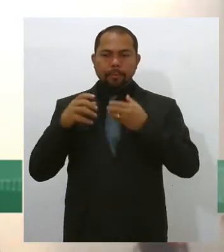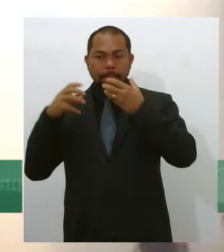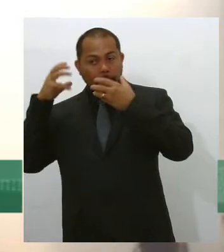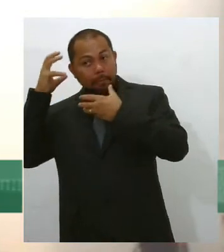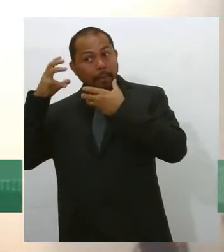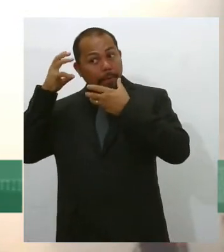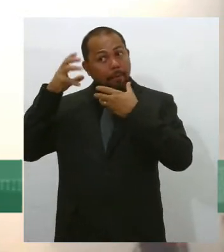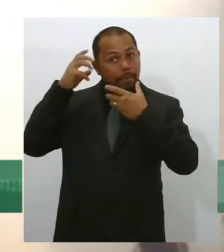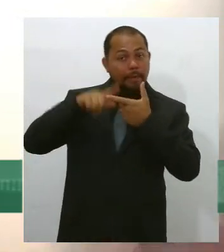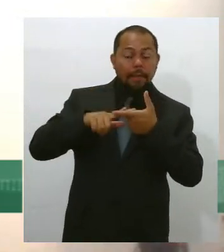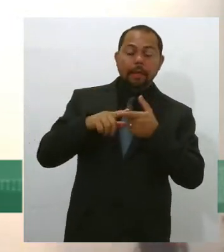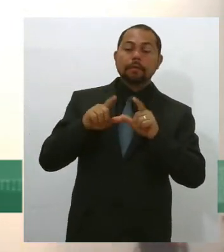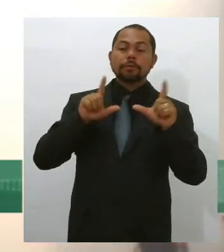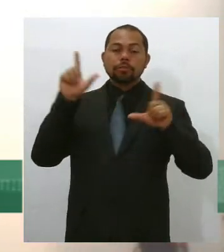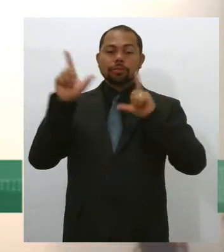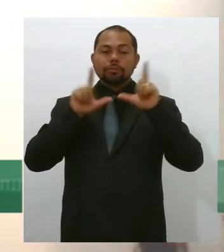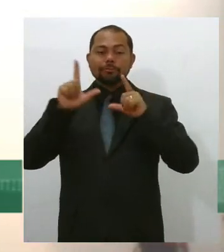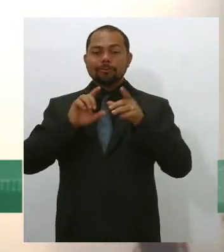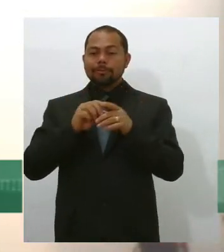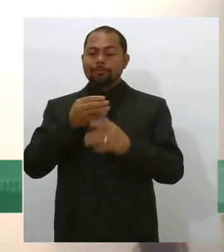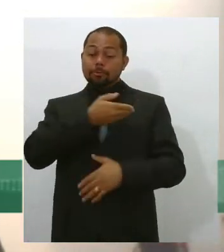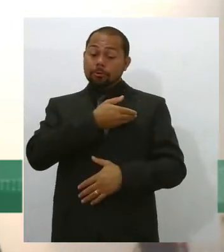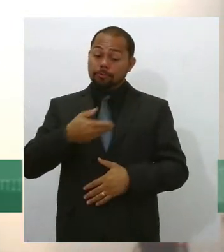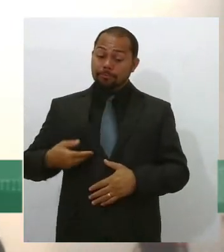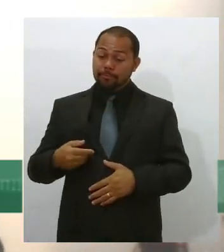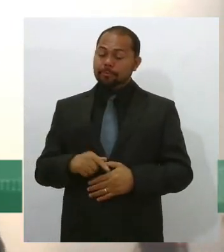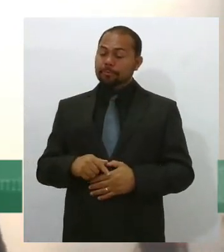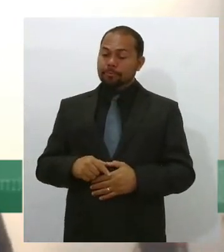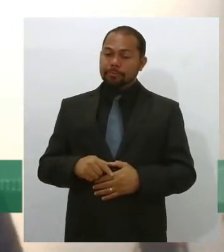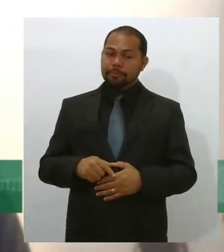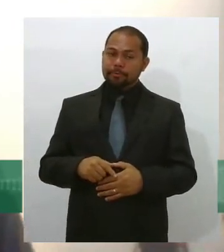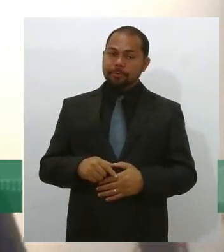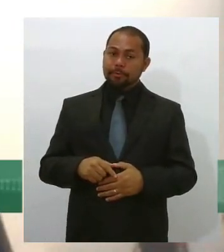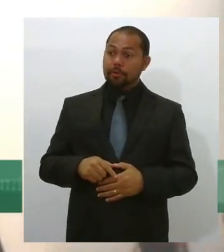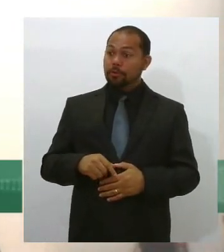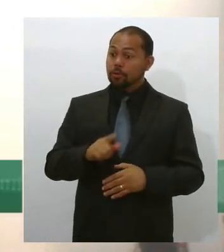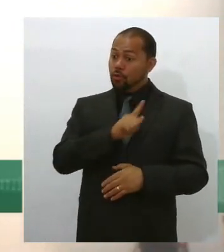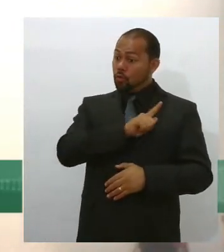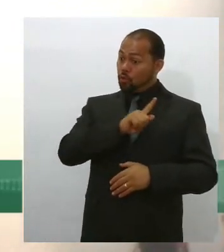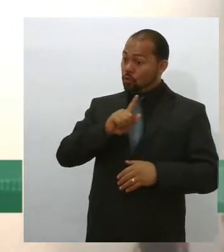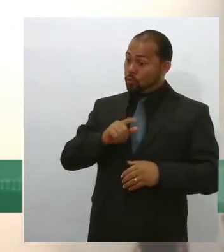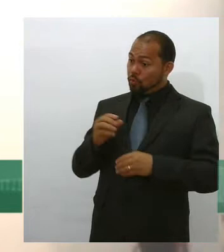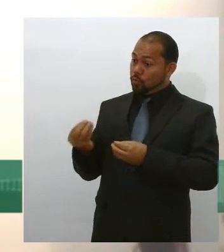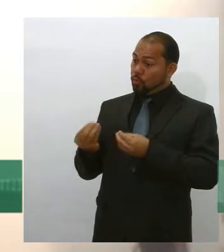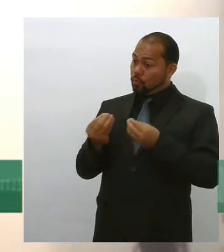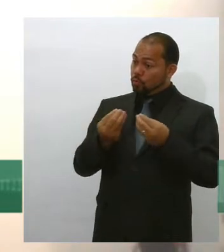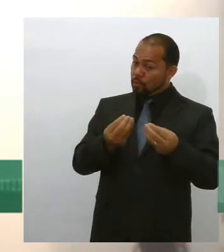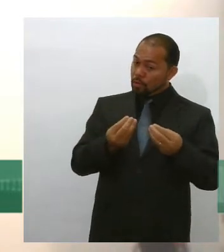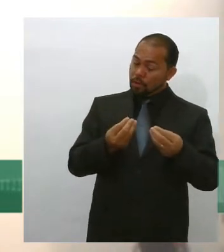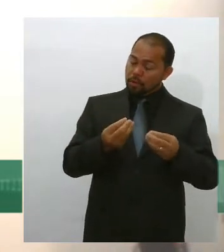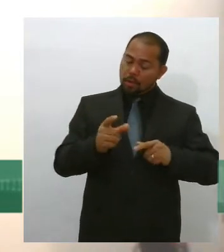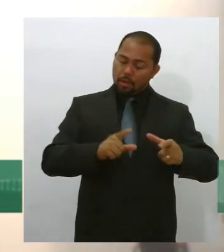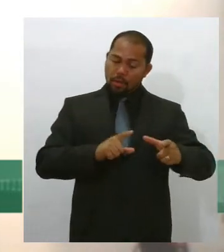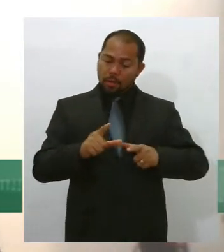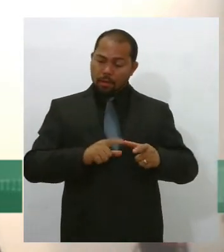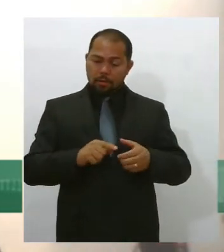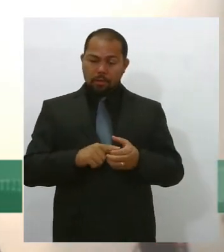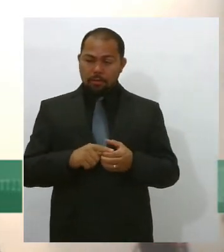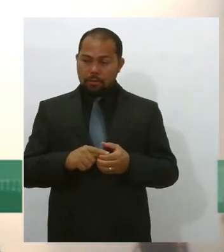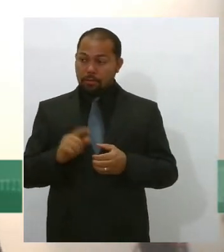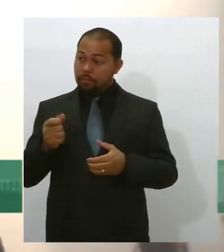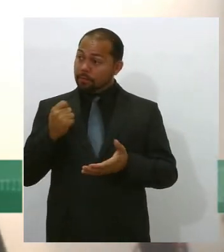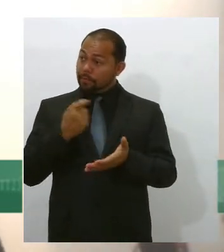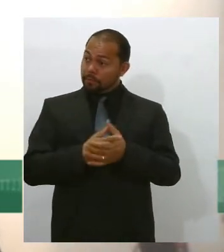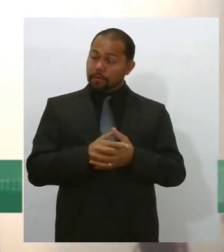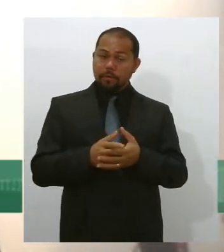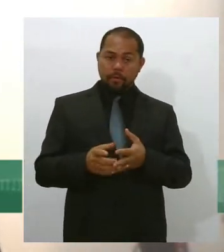a uma empresa execução desse serviço Digamos que ele terceiriza a execução de serviços mediante se ela